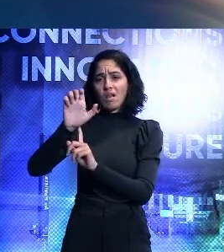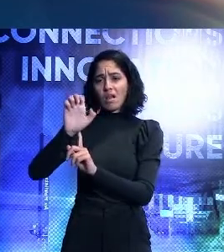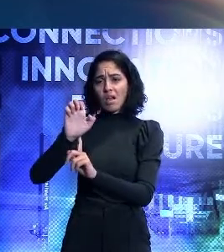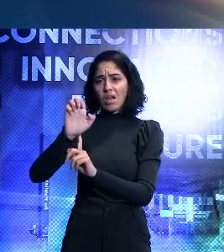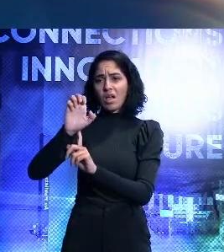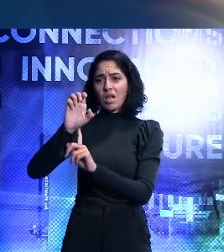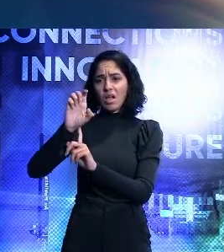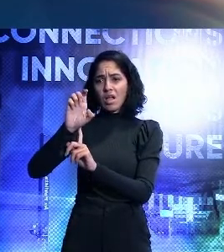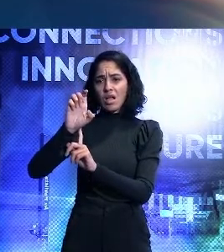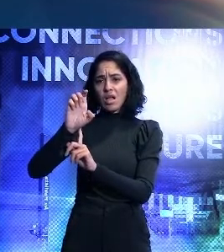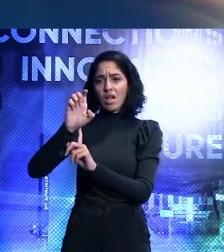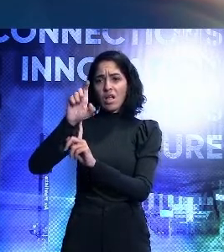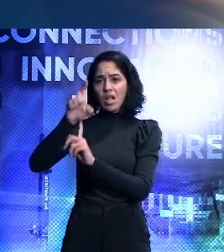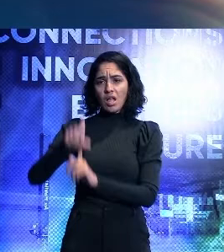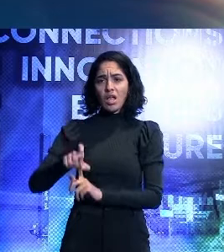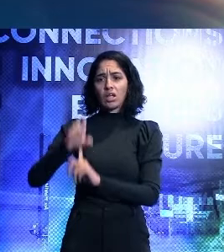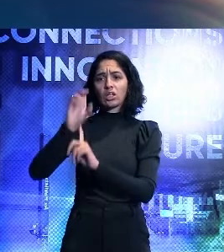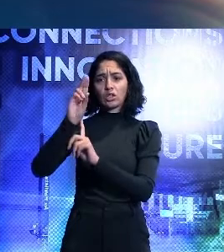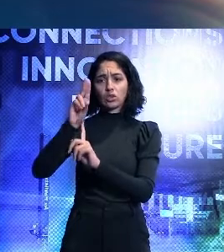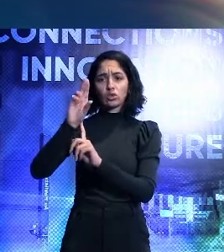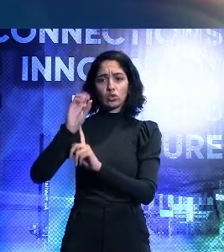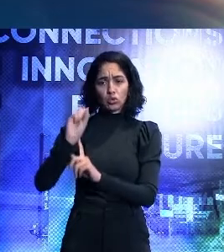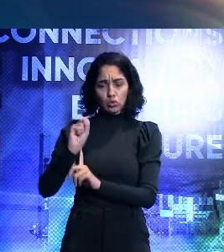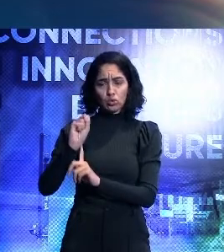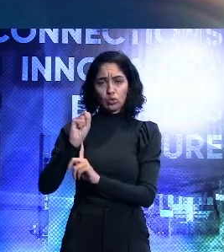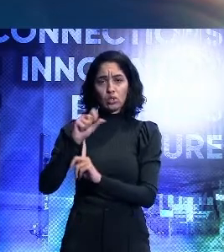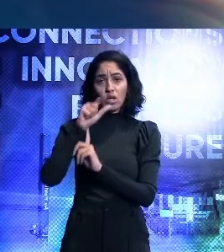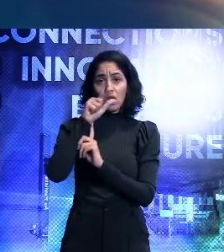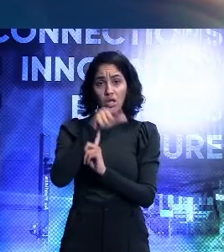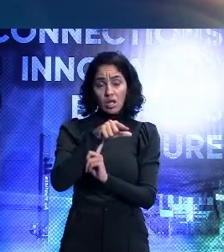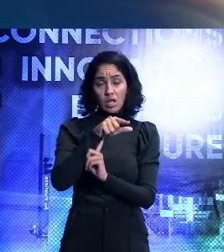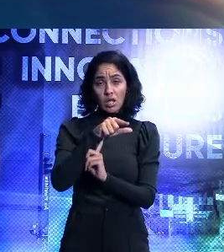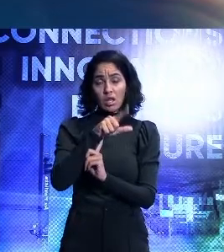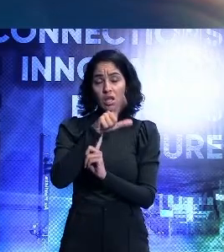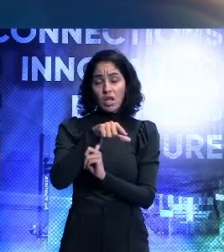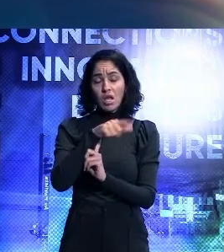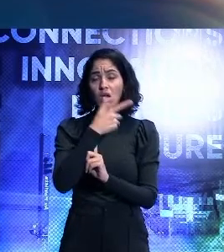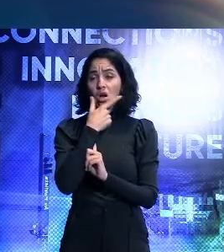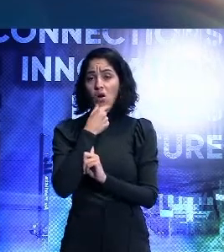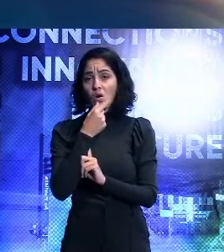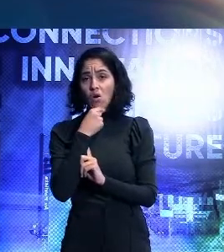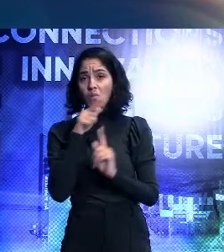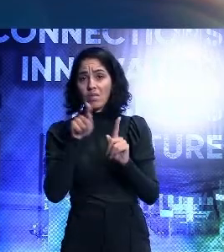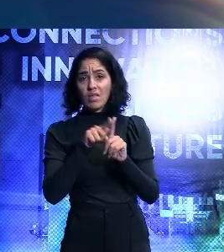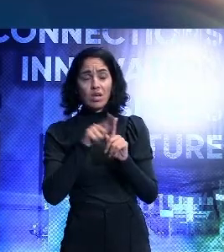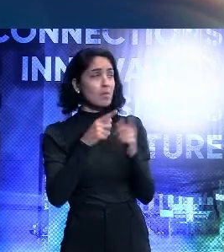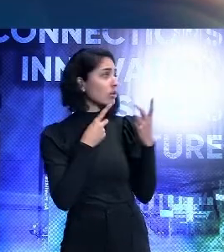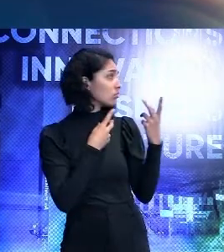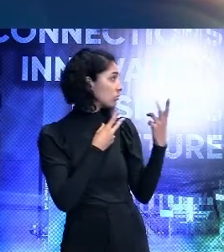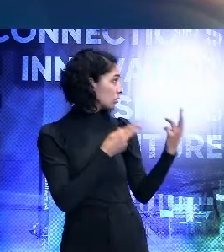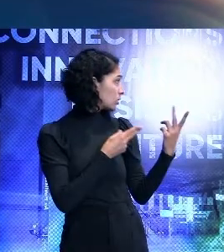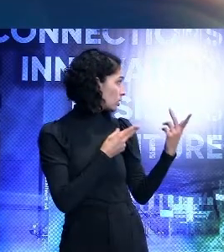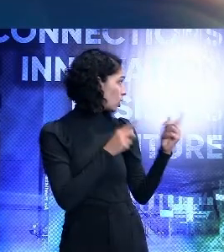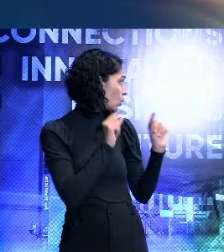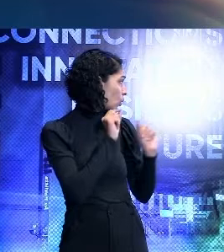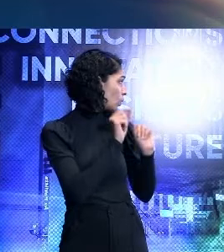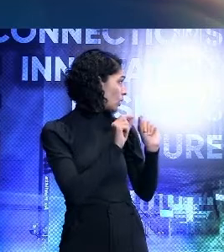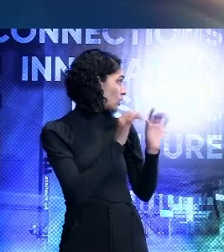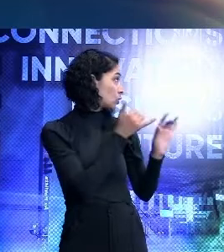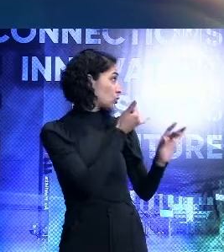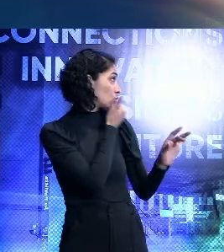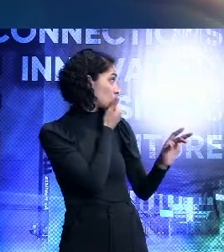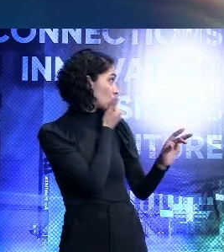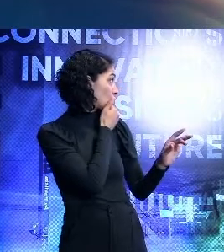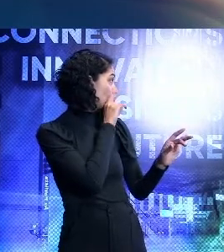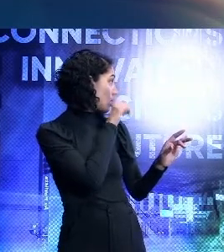o tal do Chusa. O Chusa, ele é o cara, e aí qualquer semelhança com PO não é mera coincidência, né?